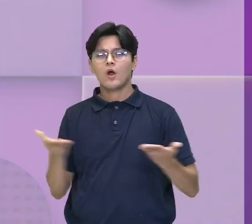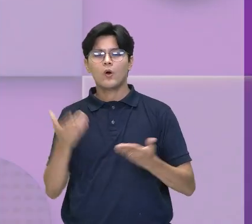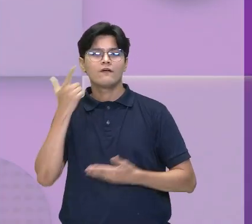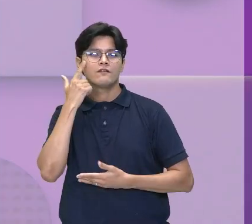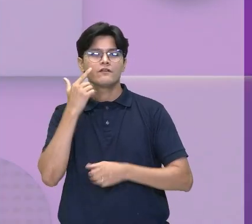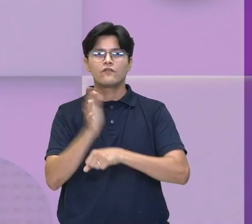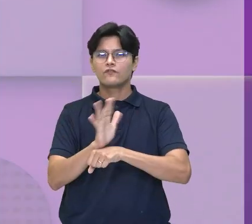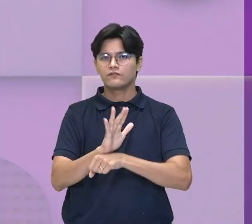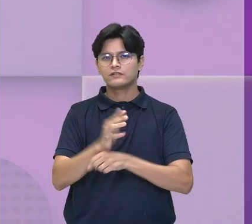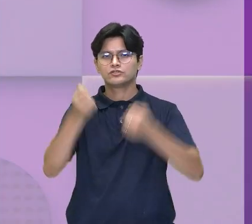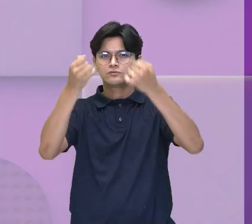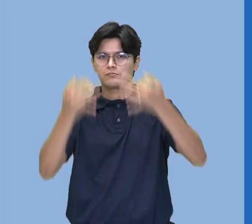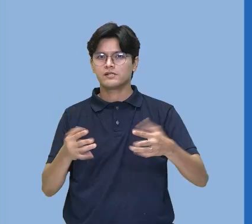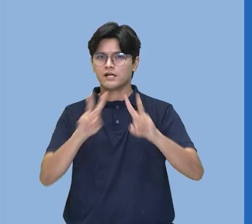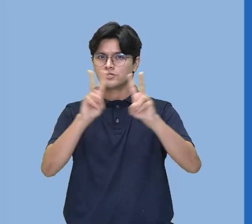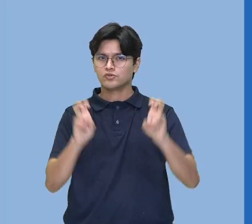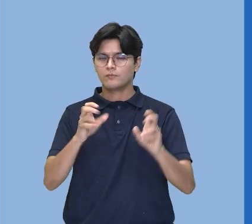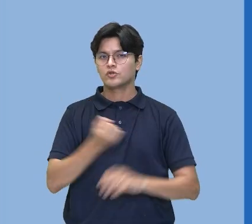números negativos.